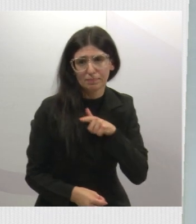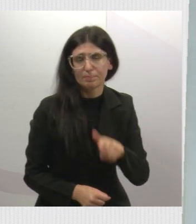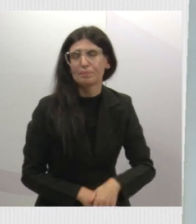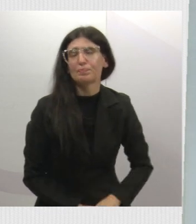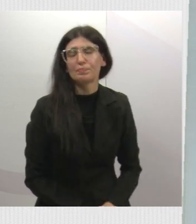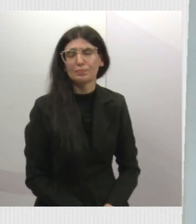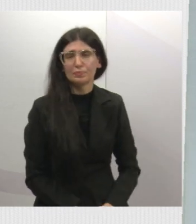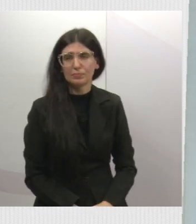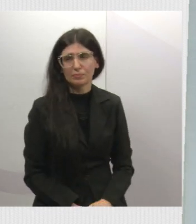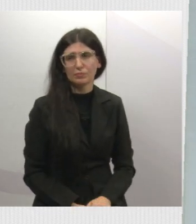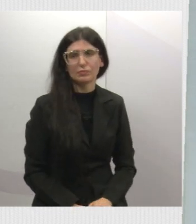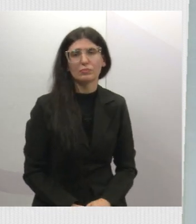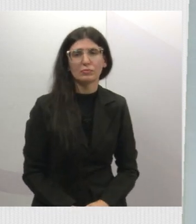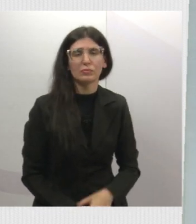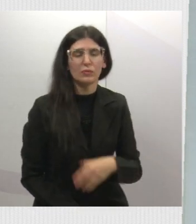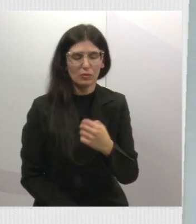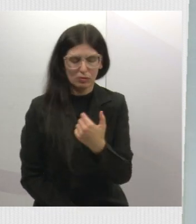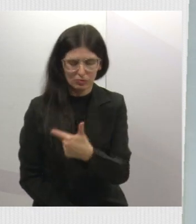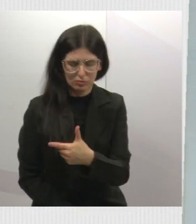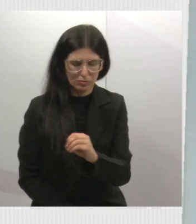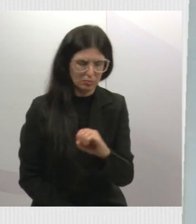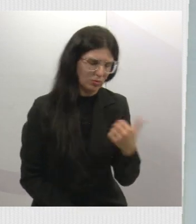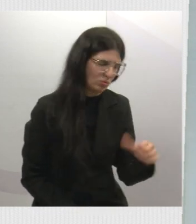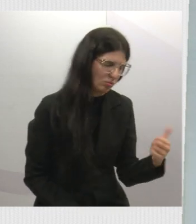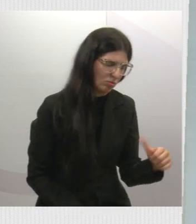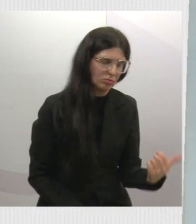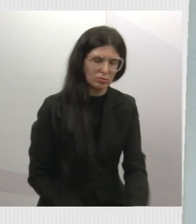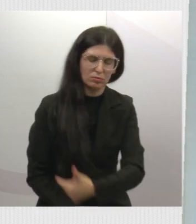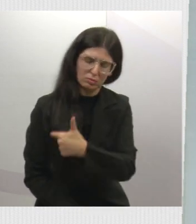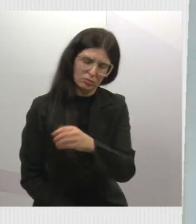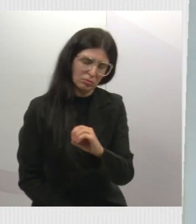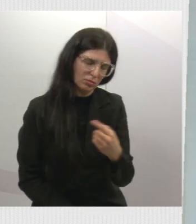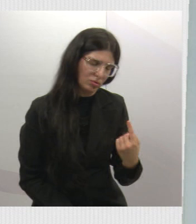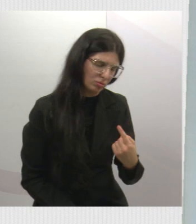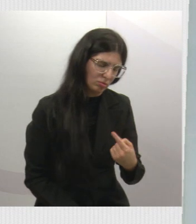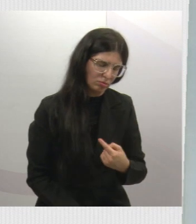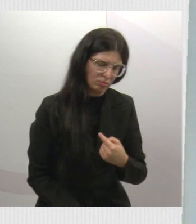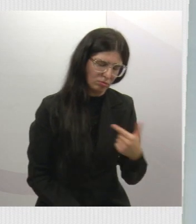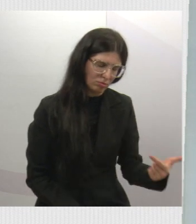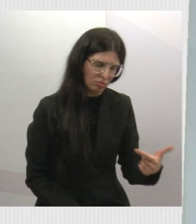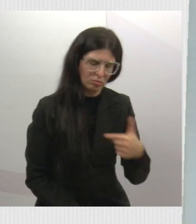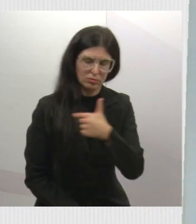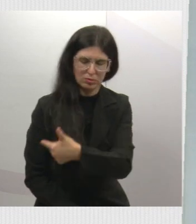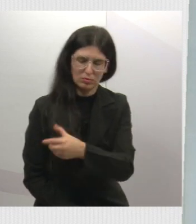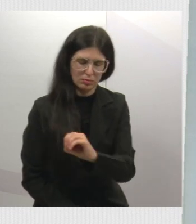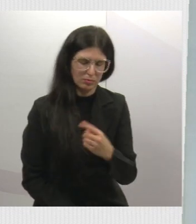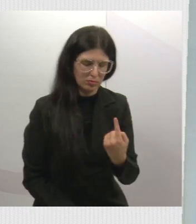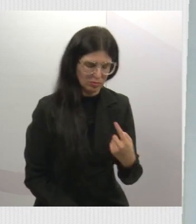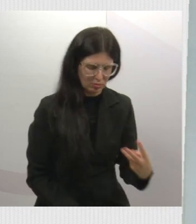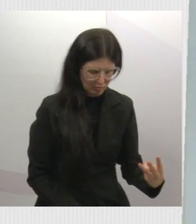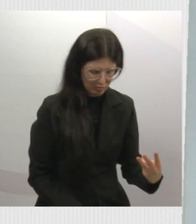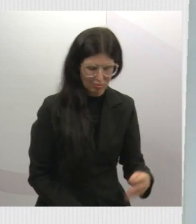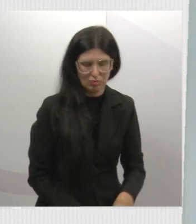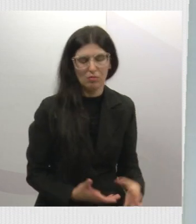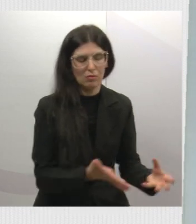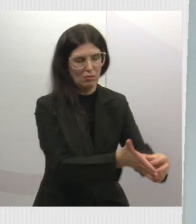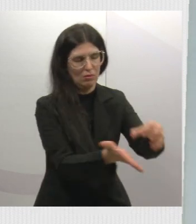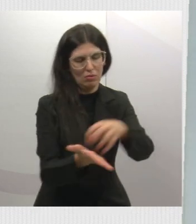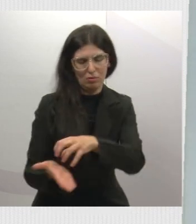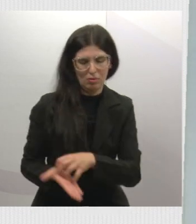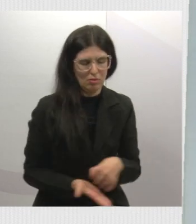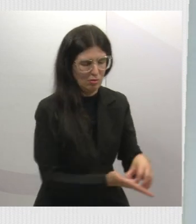de 2011, 2012, 2013, que está com as secretarias